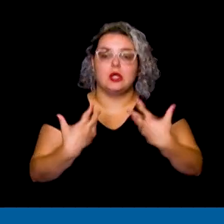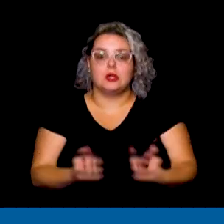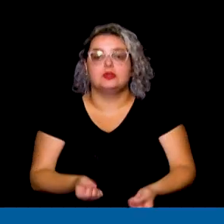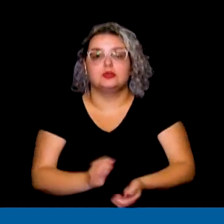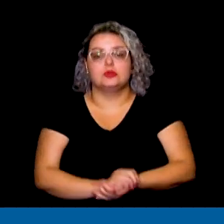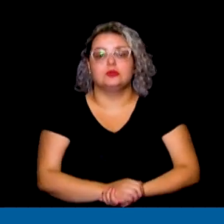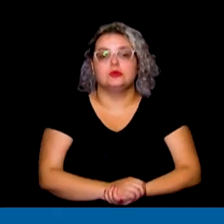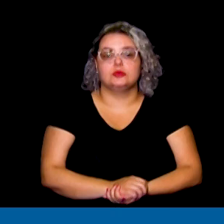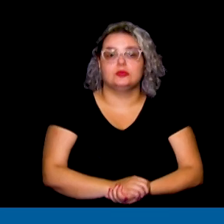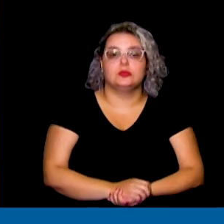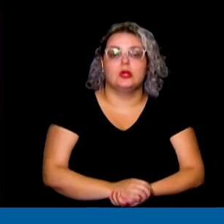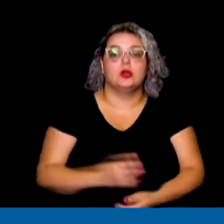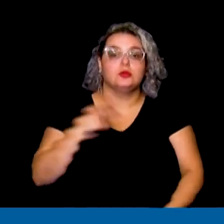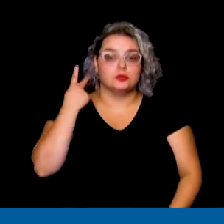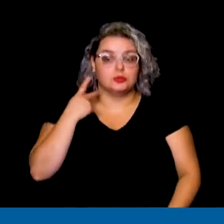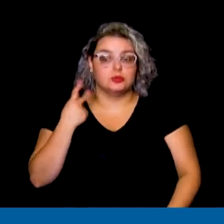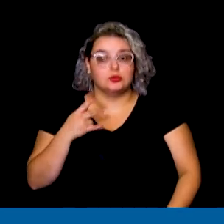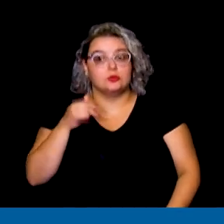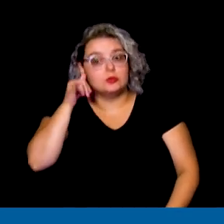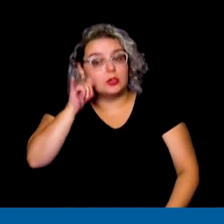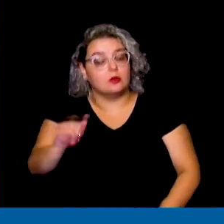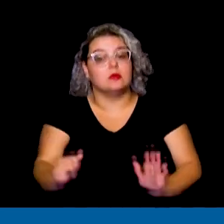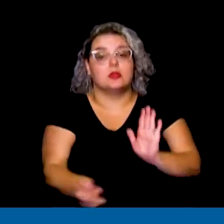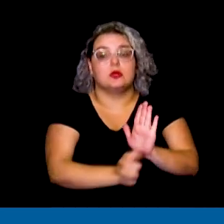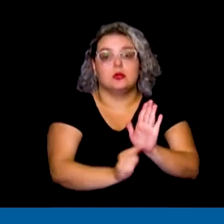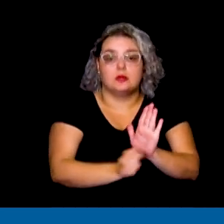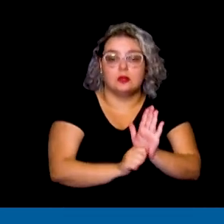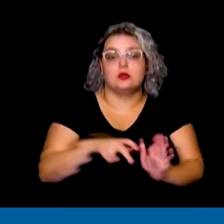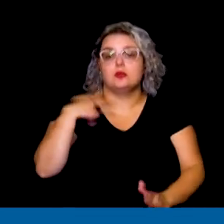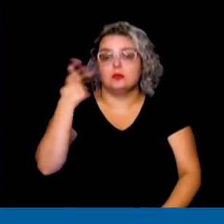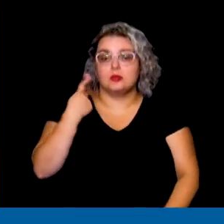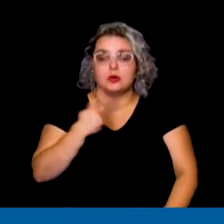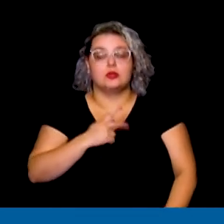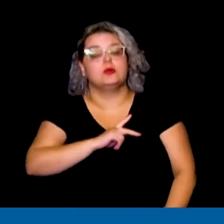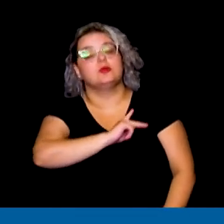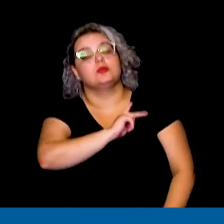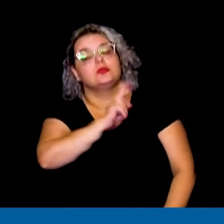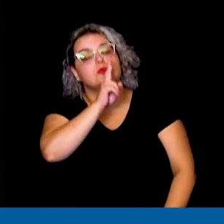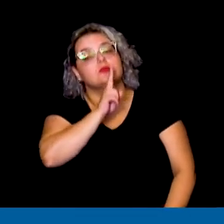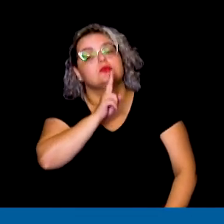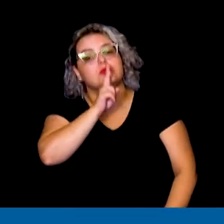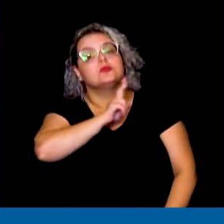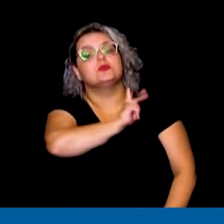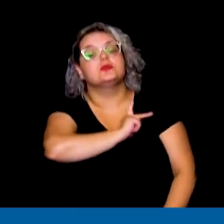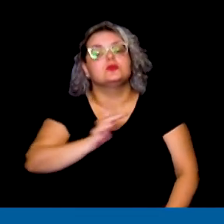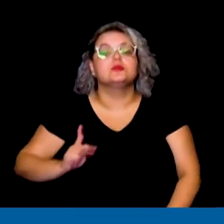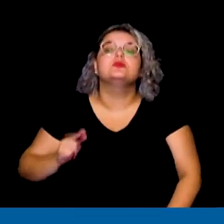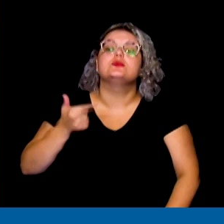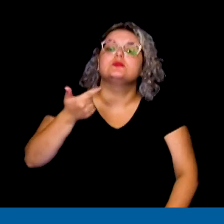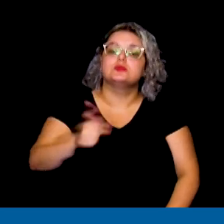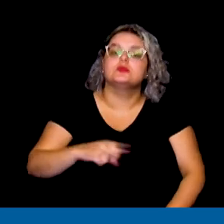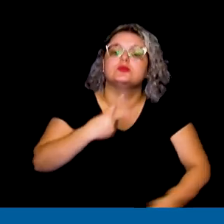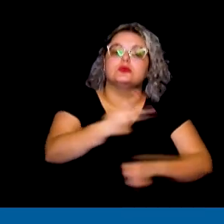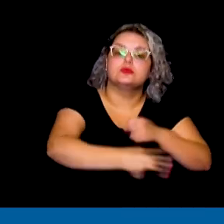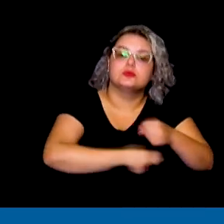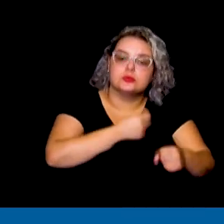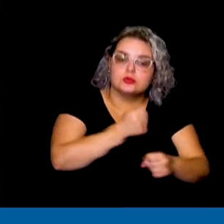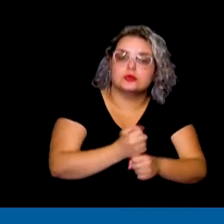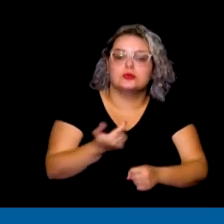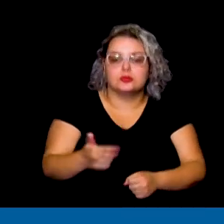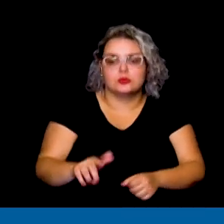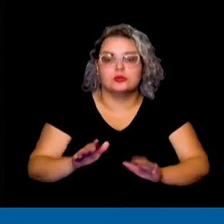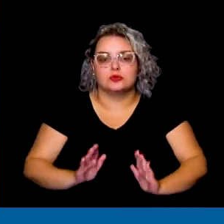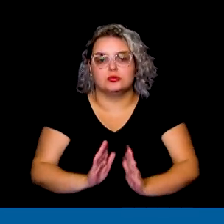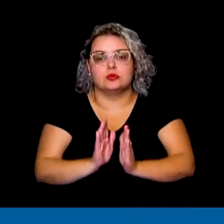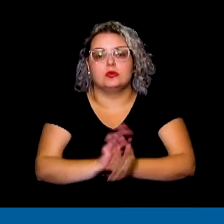Carmo Luiz assume a presidência na de políticas de prevenção às drogas o Vereador Nelson ostri é quem